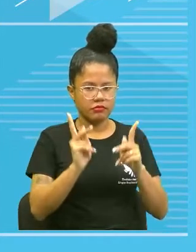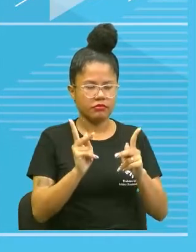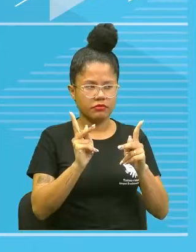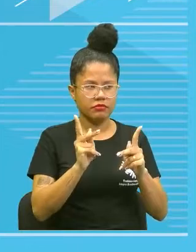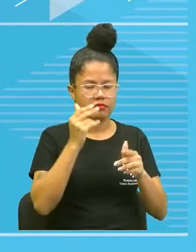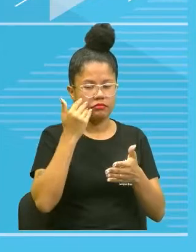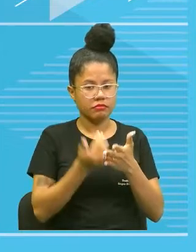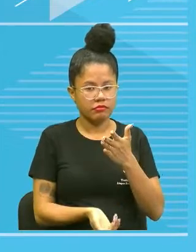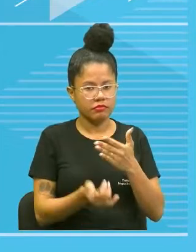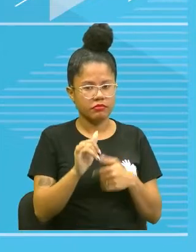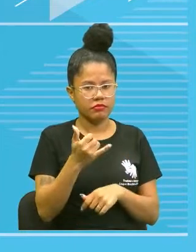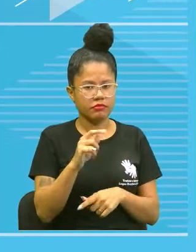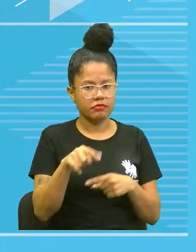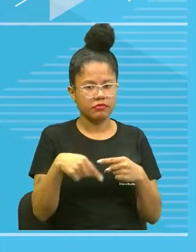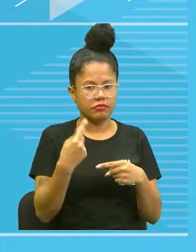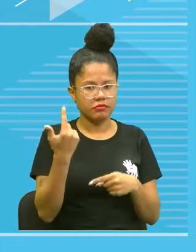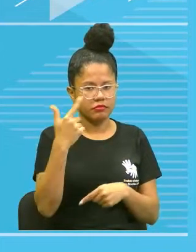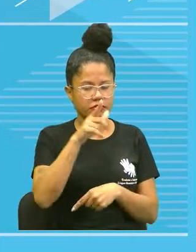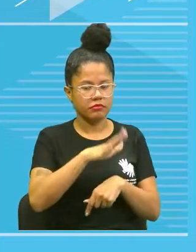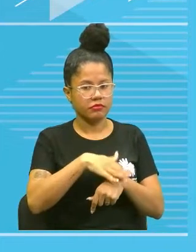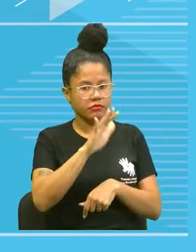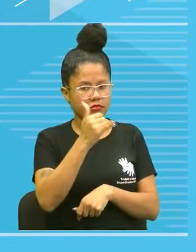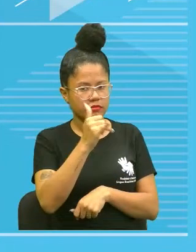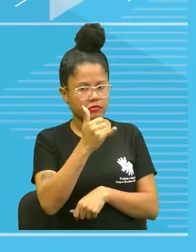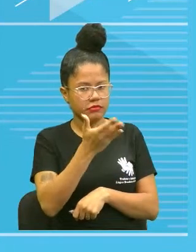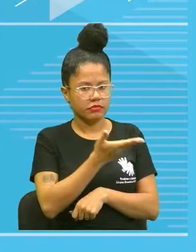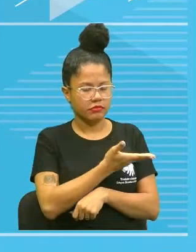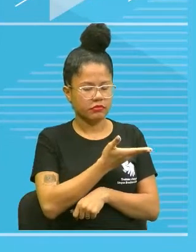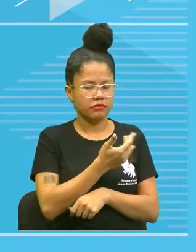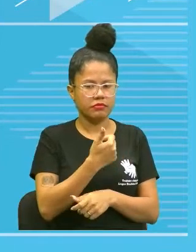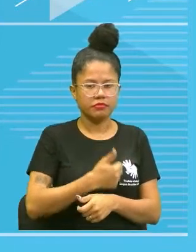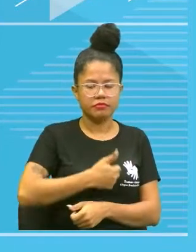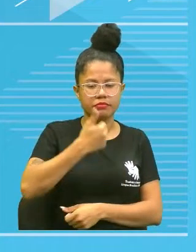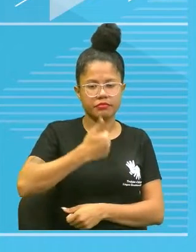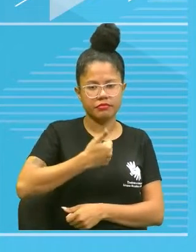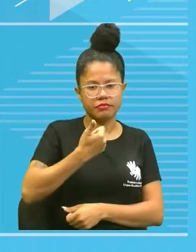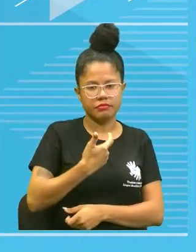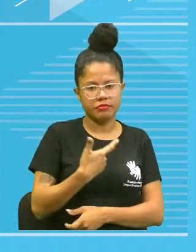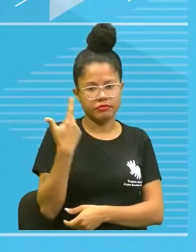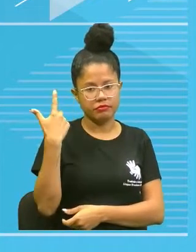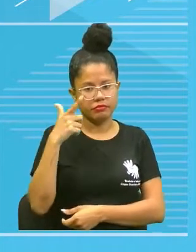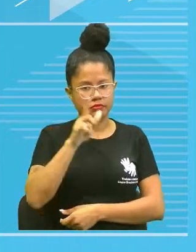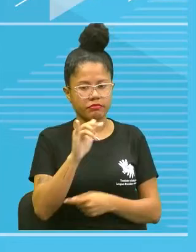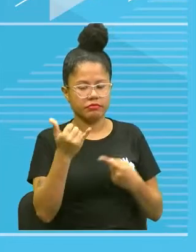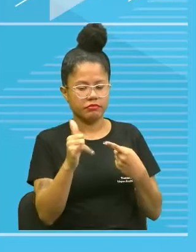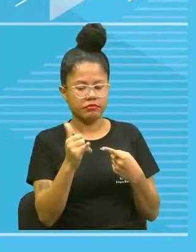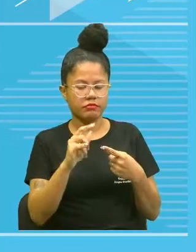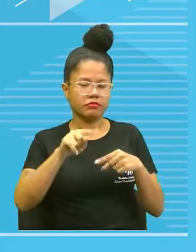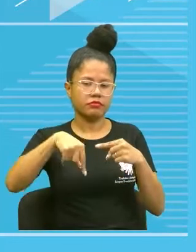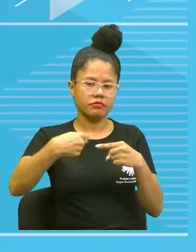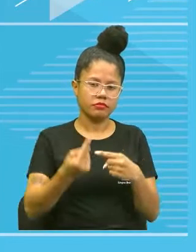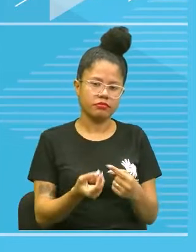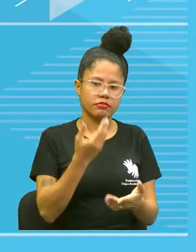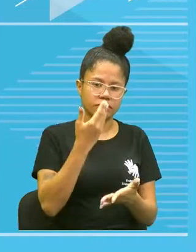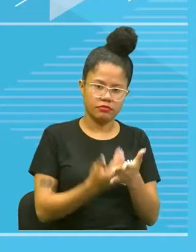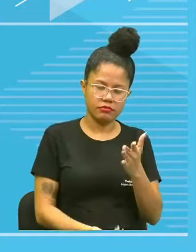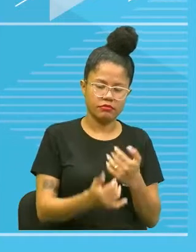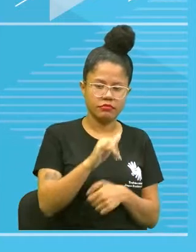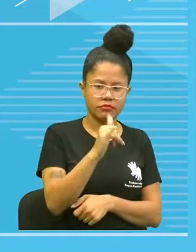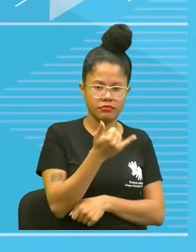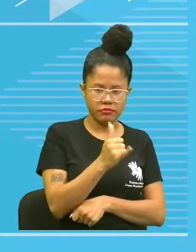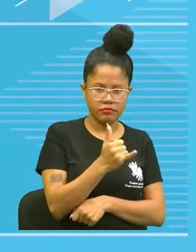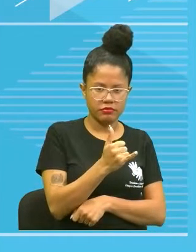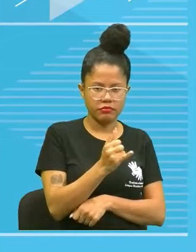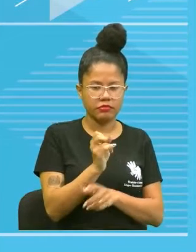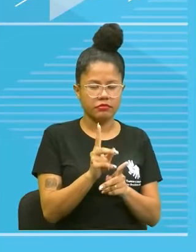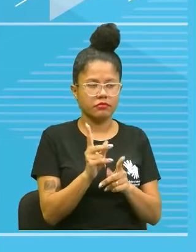ganhar. Aqui a gente chama de trabalho positivo porque você ganha primeiro, você expande primeiro para depois comprimir, tá bom? No trabalho negativo é